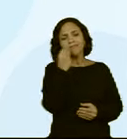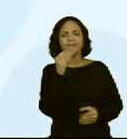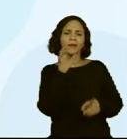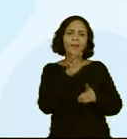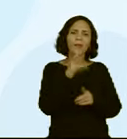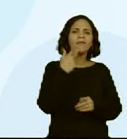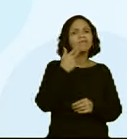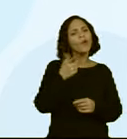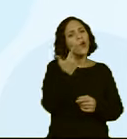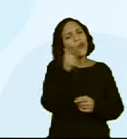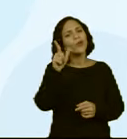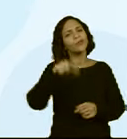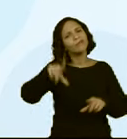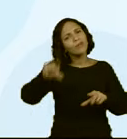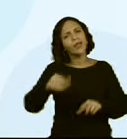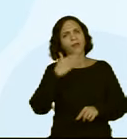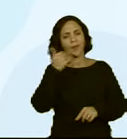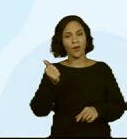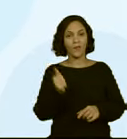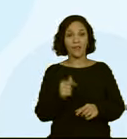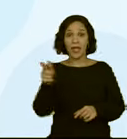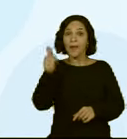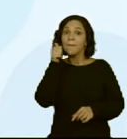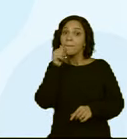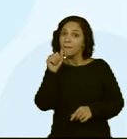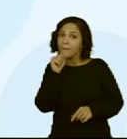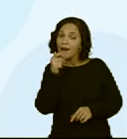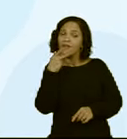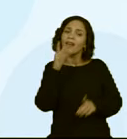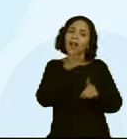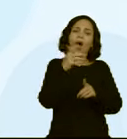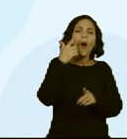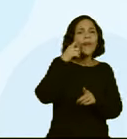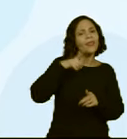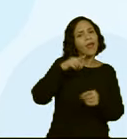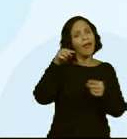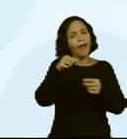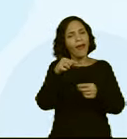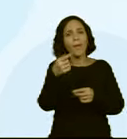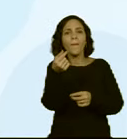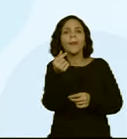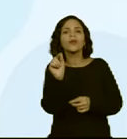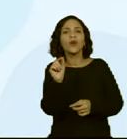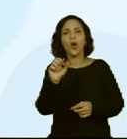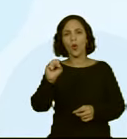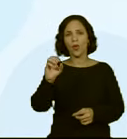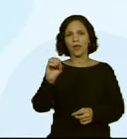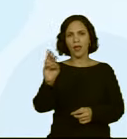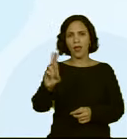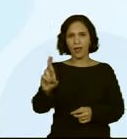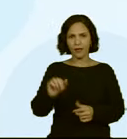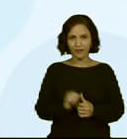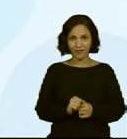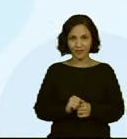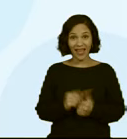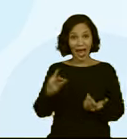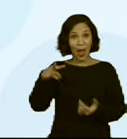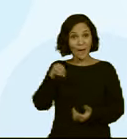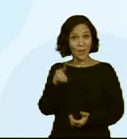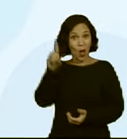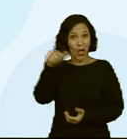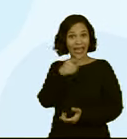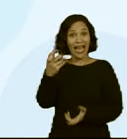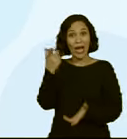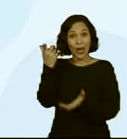comprar uma mochila mais barata a mochila básica que a mãe dela quer convencê-la você r$ 80 minha mochila da moda